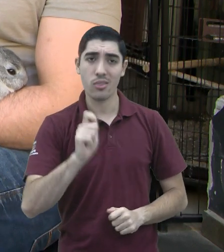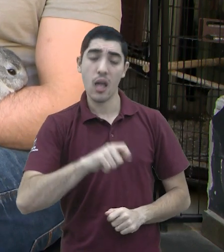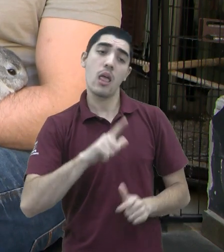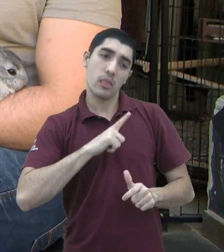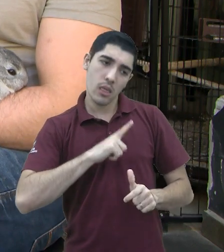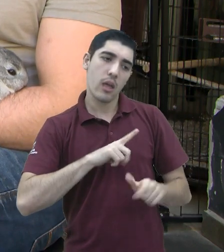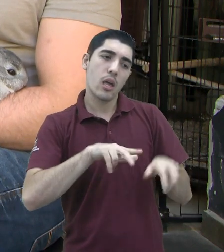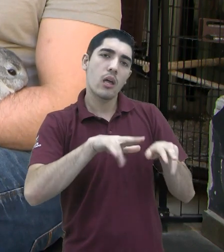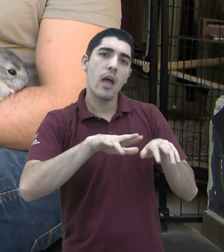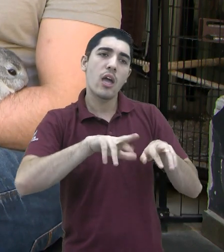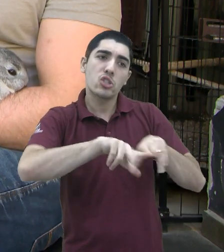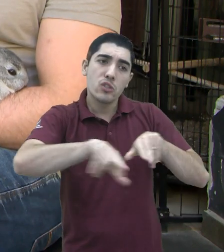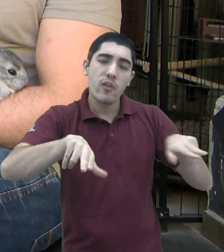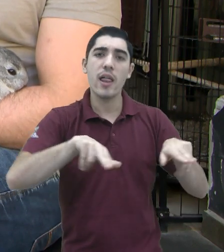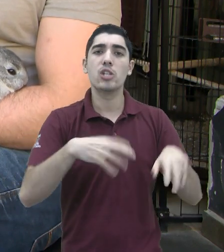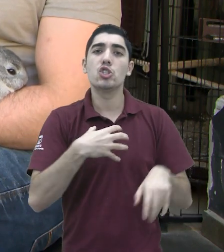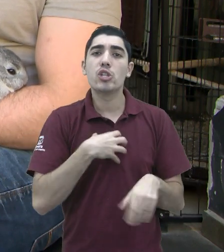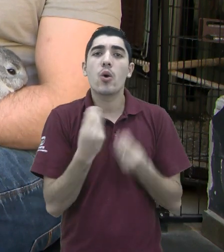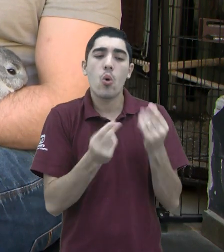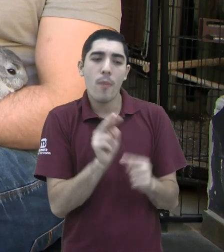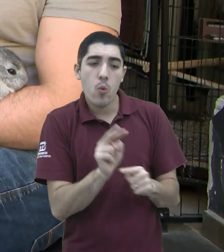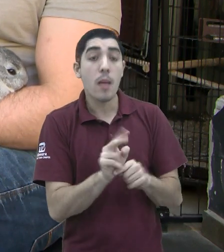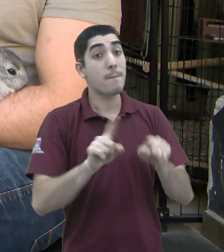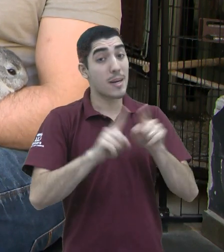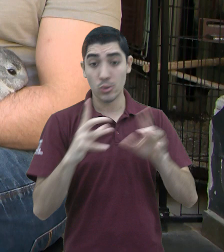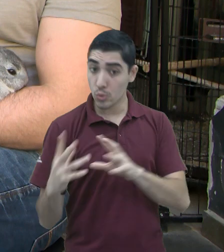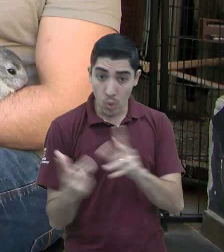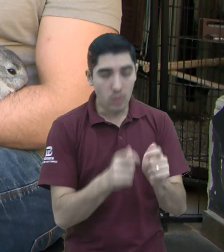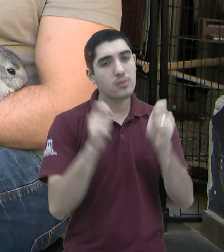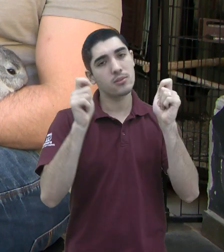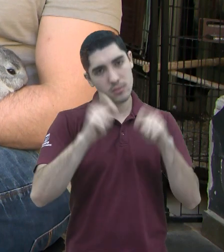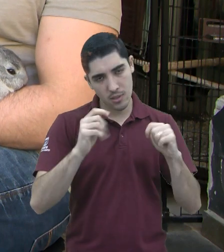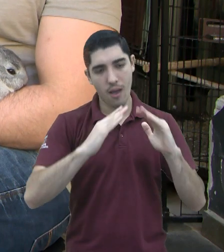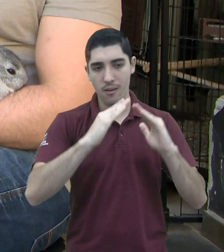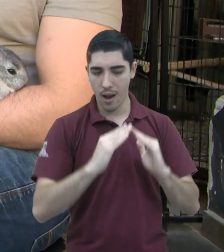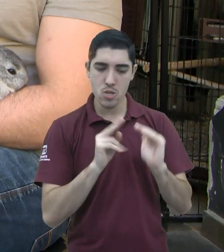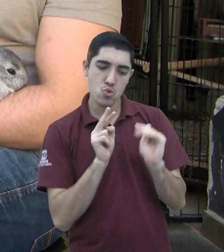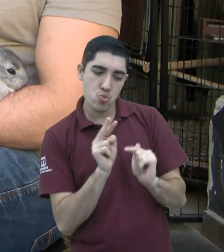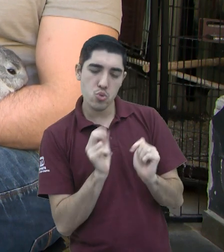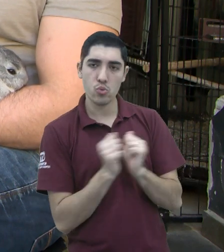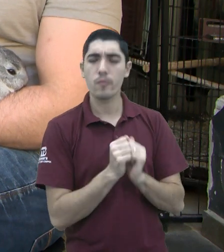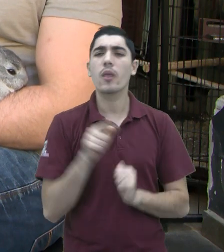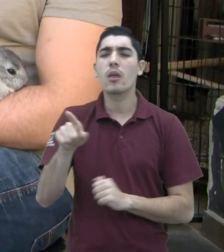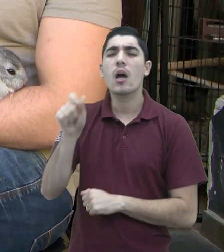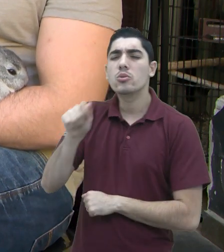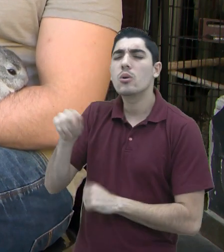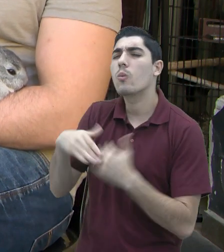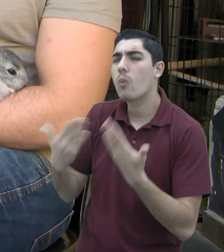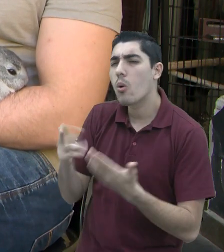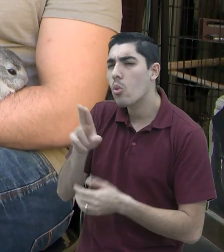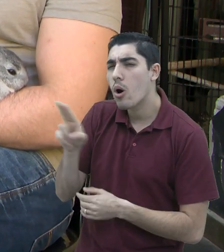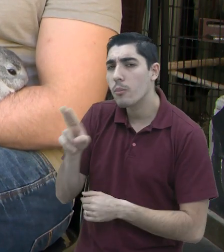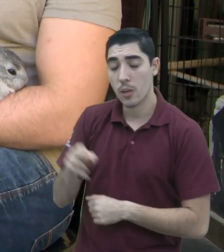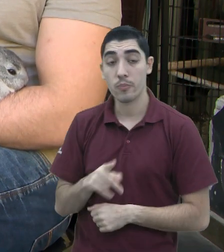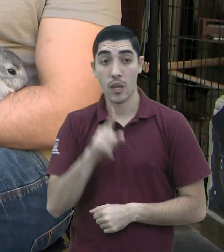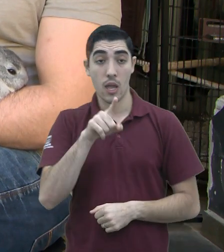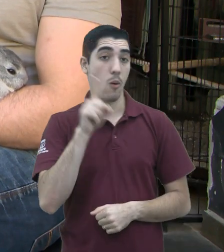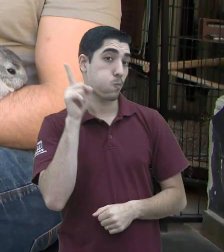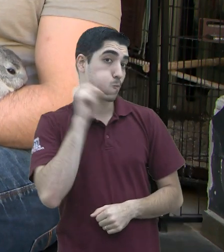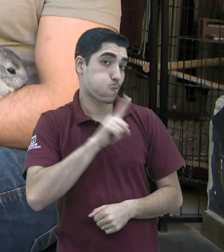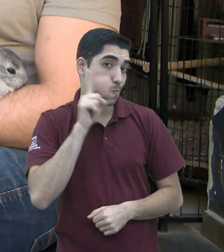suas diferenças, tem os seus os manejos de cuidados diferentes, mas todas são dóceis e dá para ser domesticado. Qual que é a associação que você faz